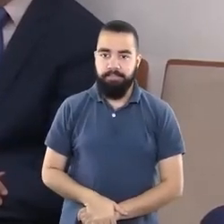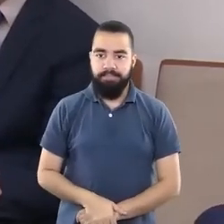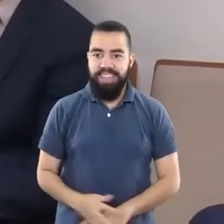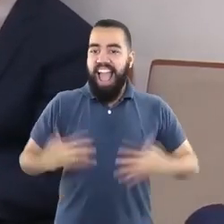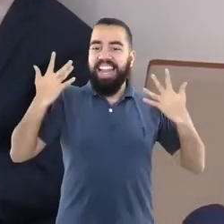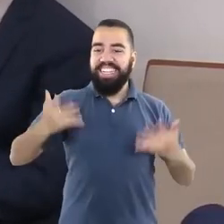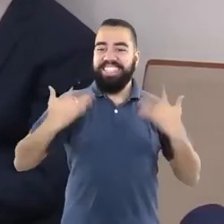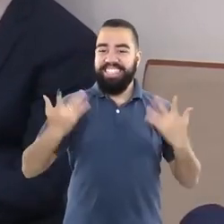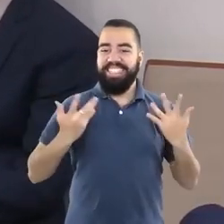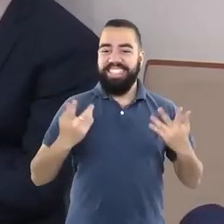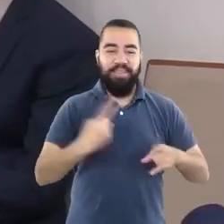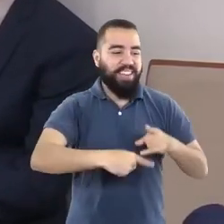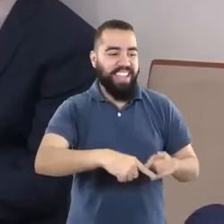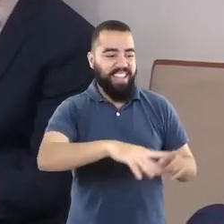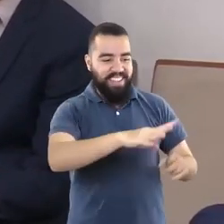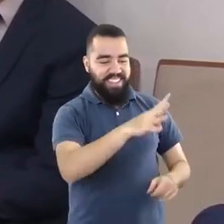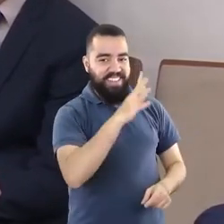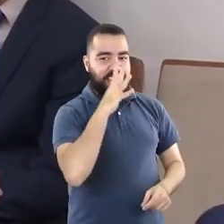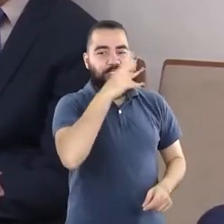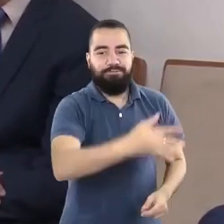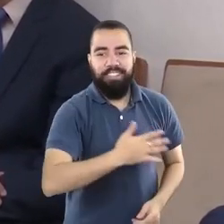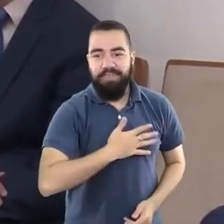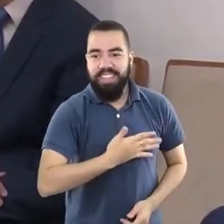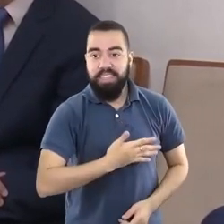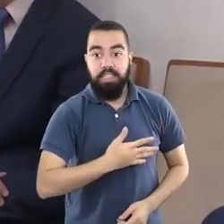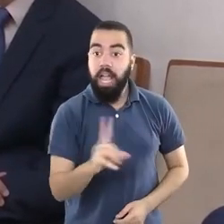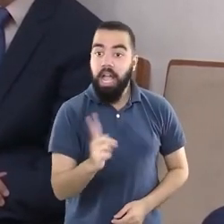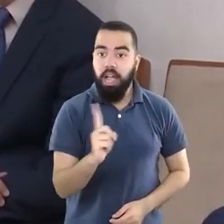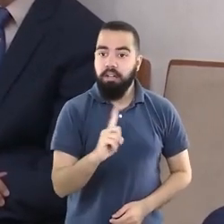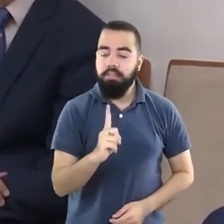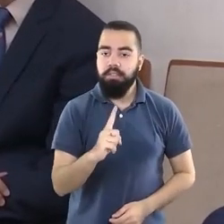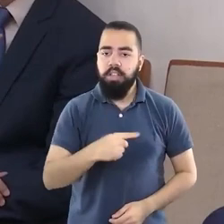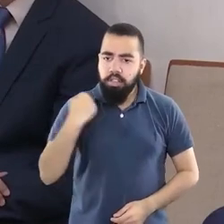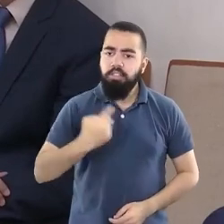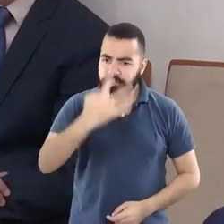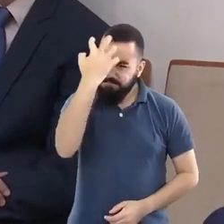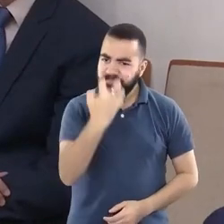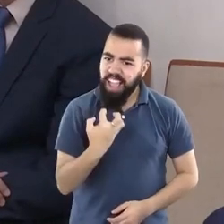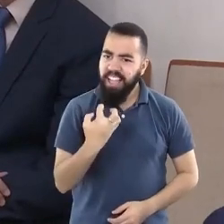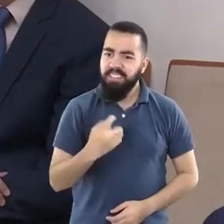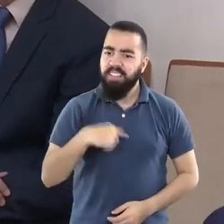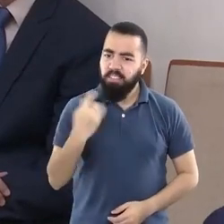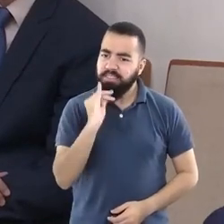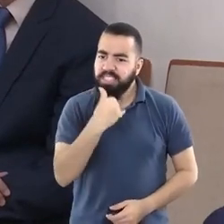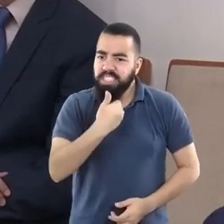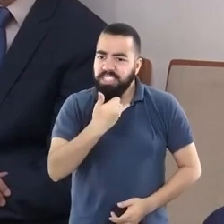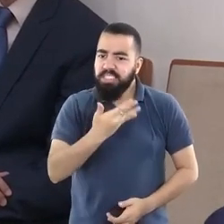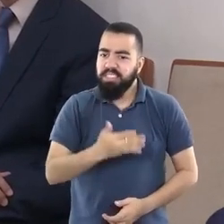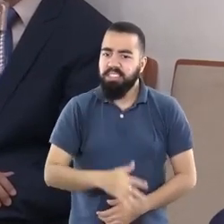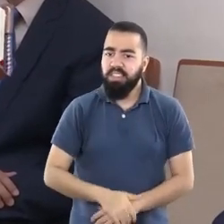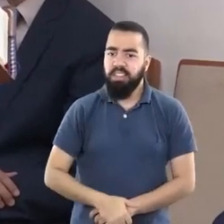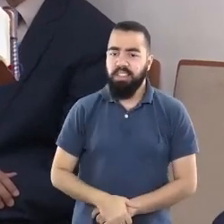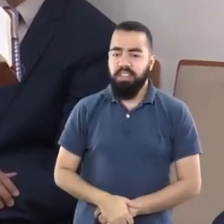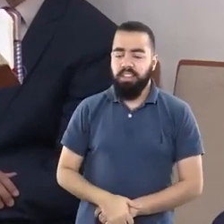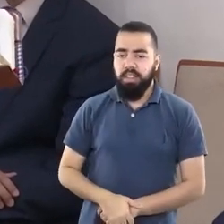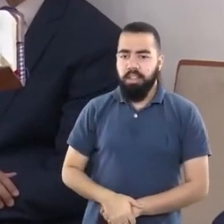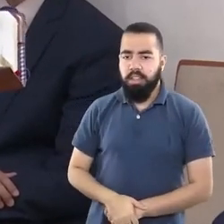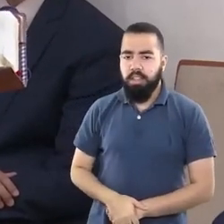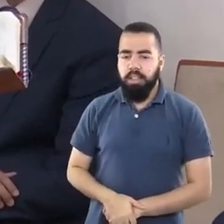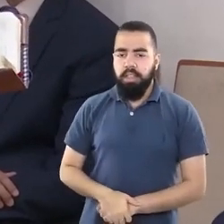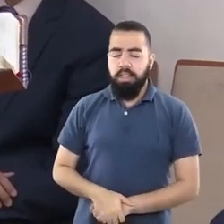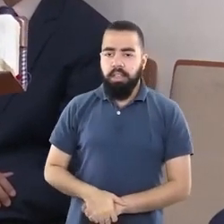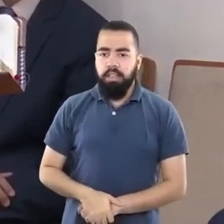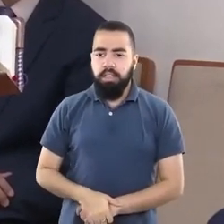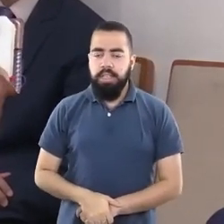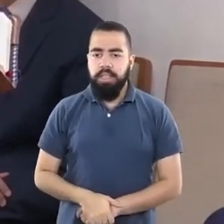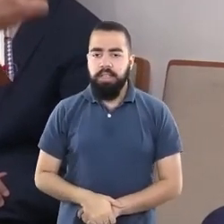Animado? E a resposta é não. Ninguém fica feliz. O que Deus disse para Jó, porque você lendo